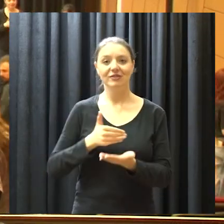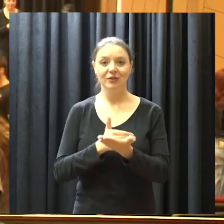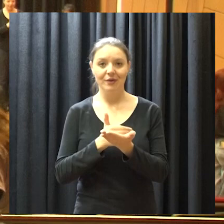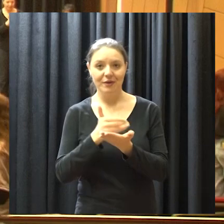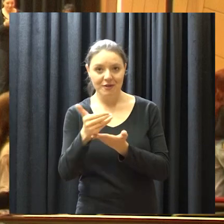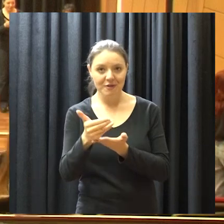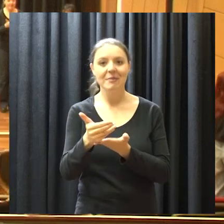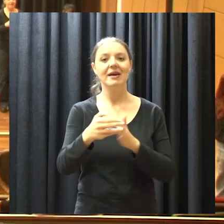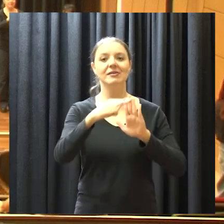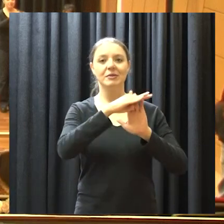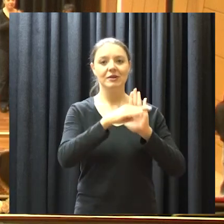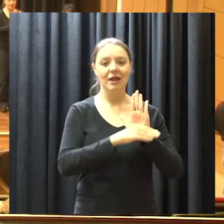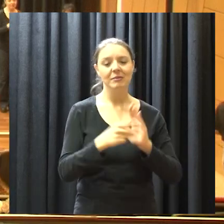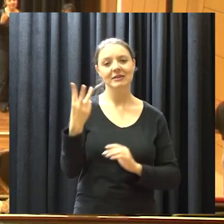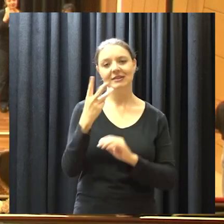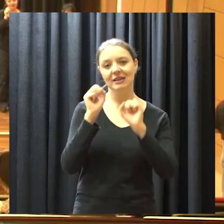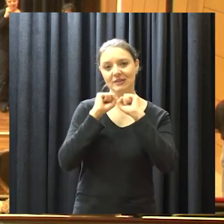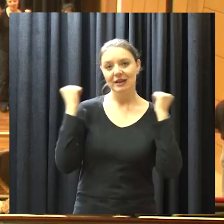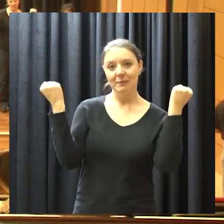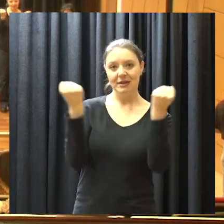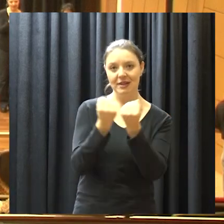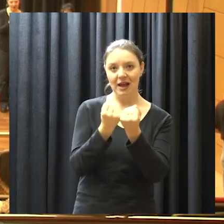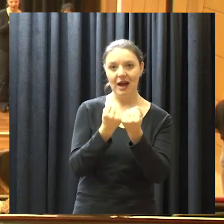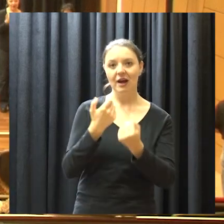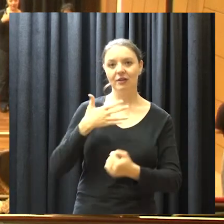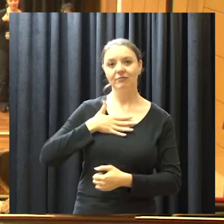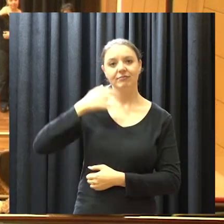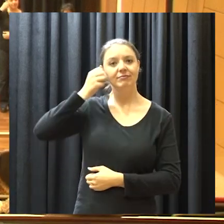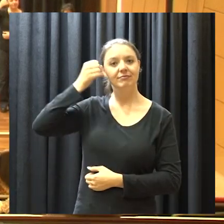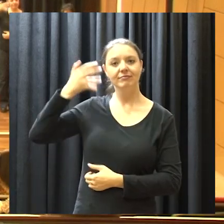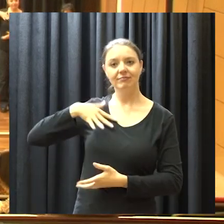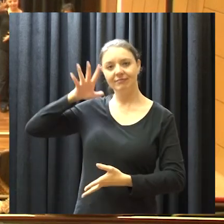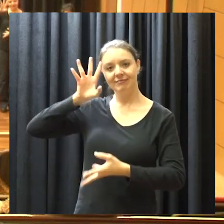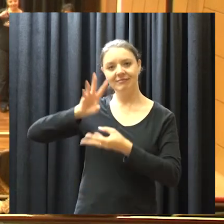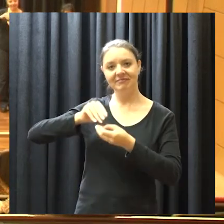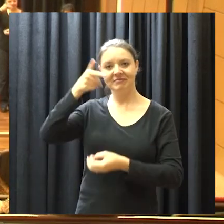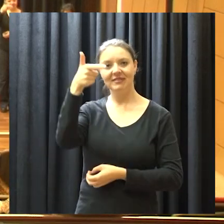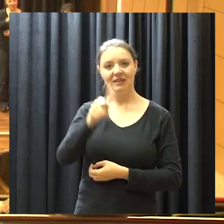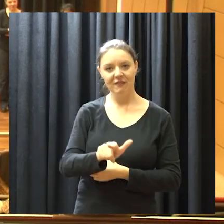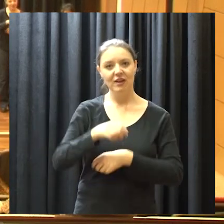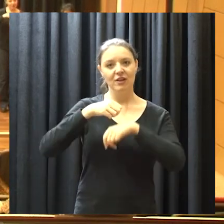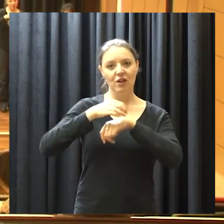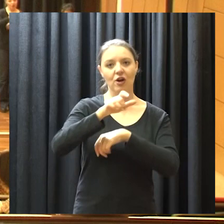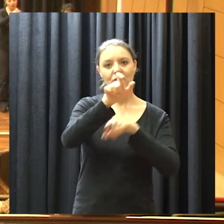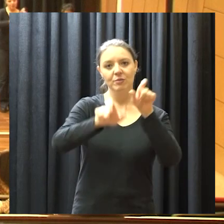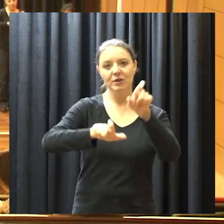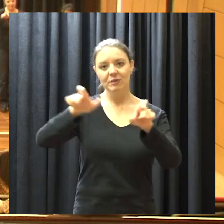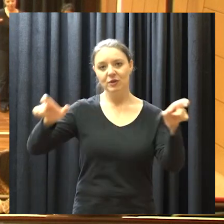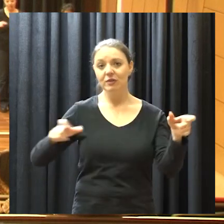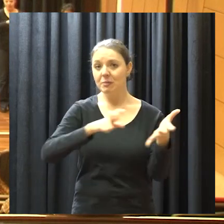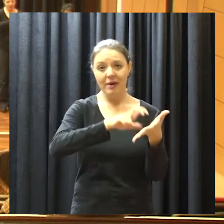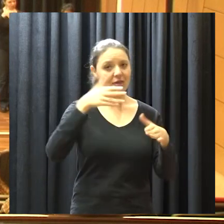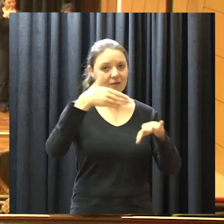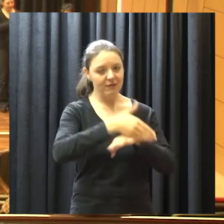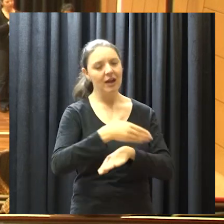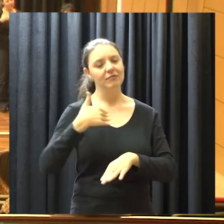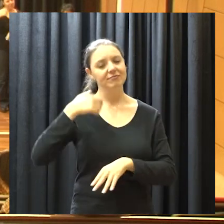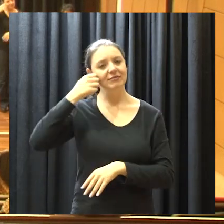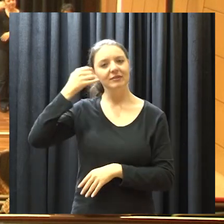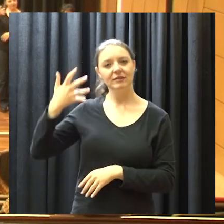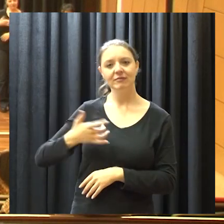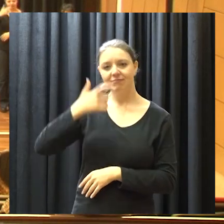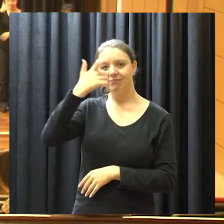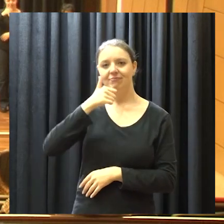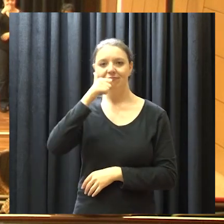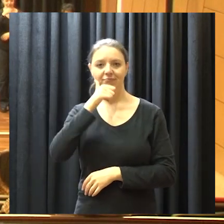período da tarde do terceiro seminário. Eu vou me audiodescrever novamente, né, para as pessoas que não estavam pela manhã. Eu sou uma